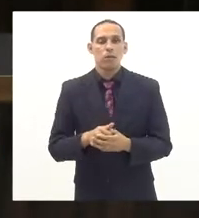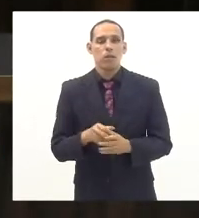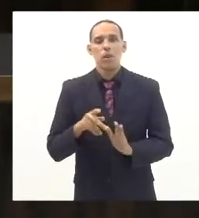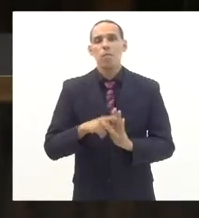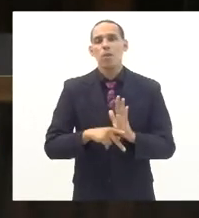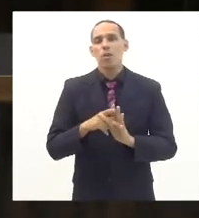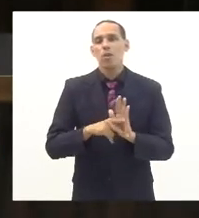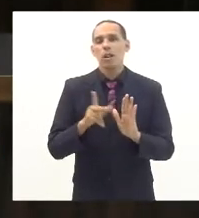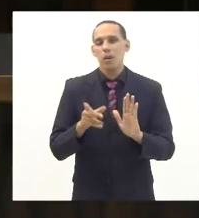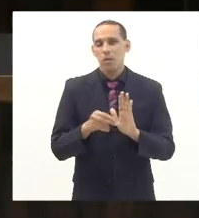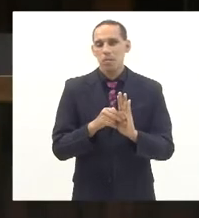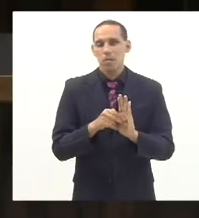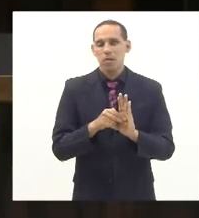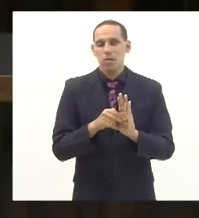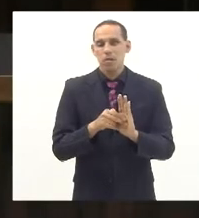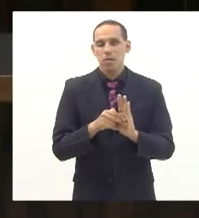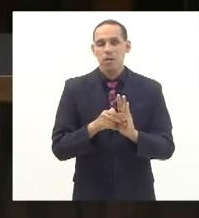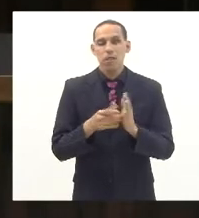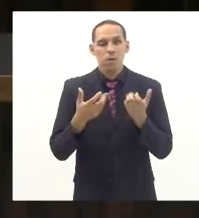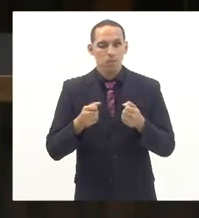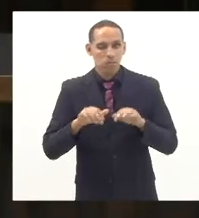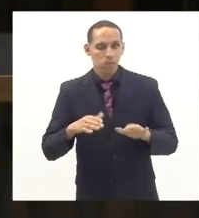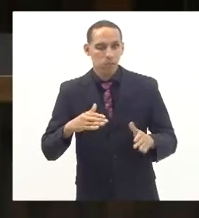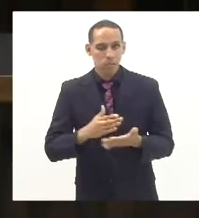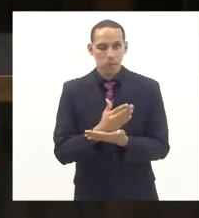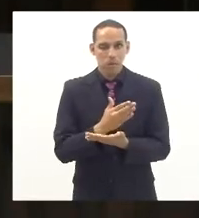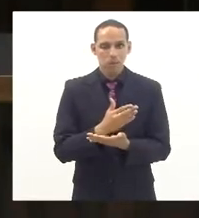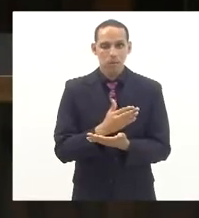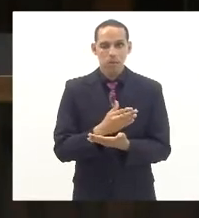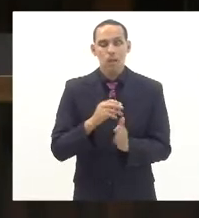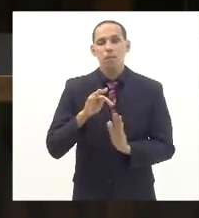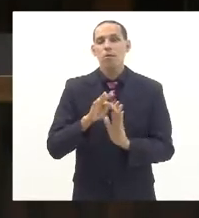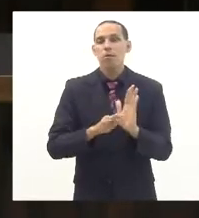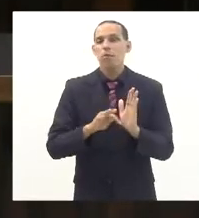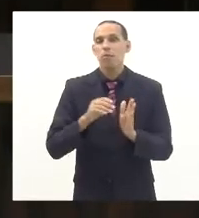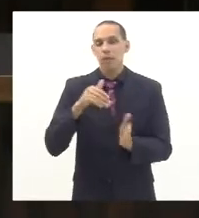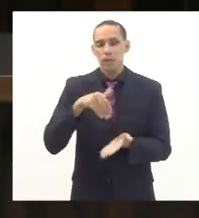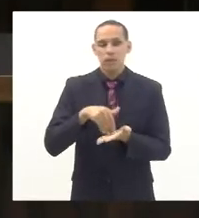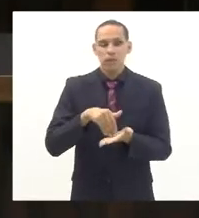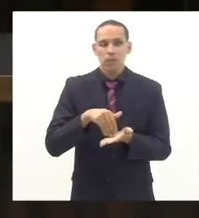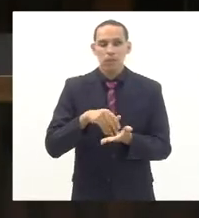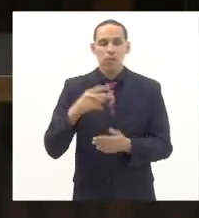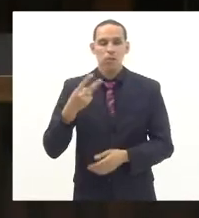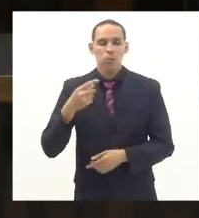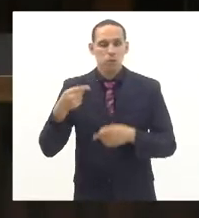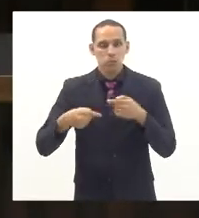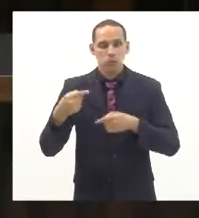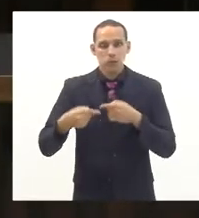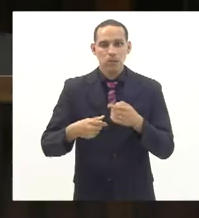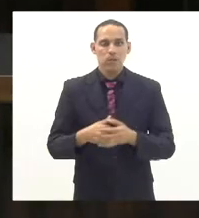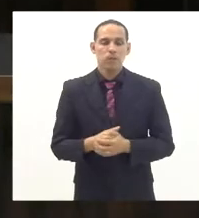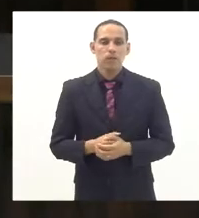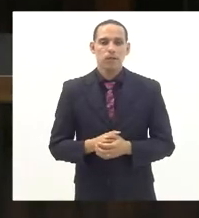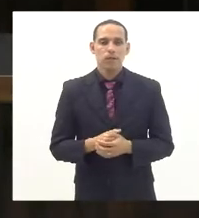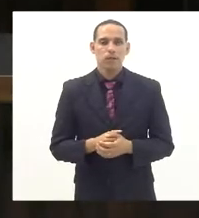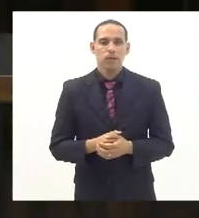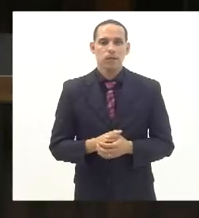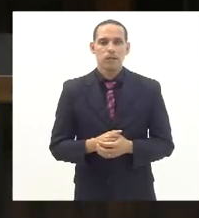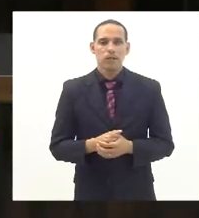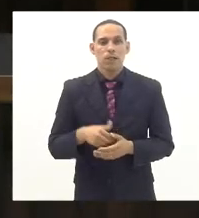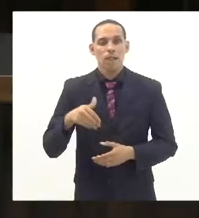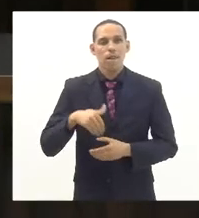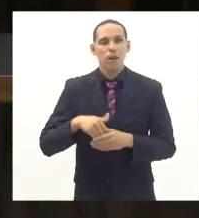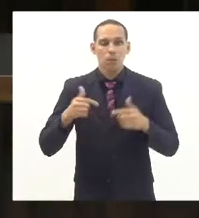projeto assim emendados eu te que aprovam permaneçam Como estão aprovado vai redação do vencido para a segunda discussão o